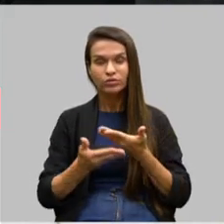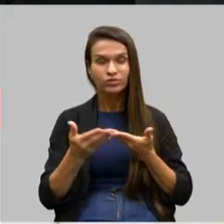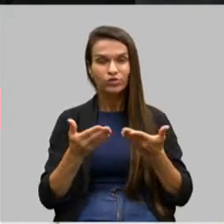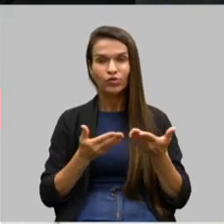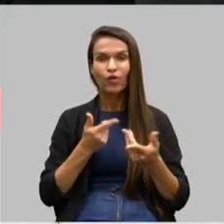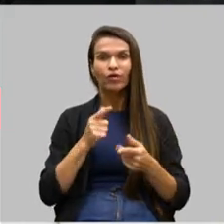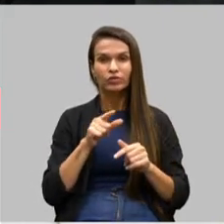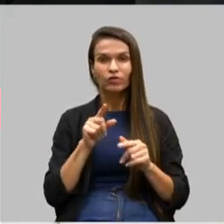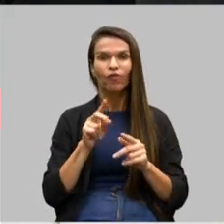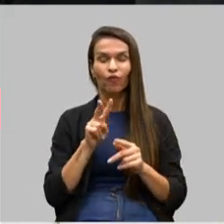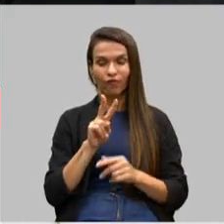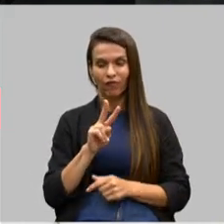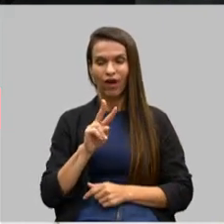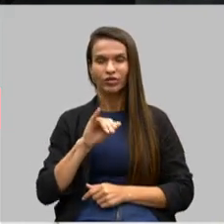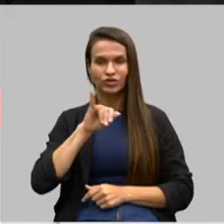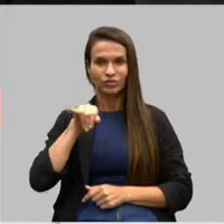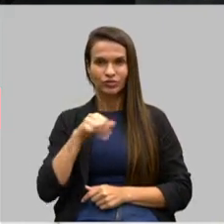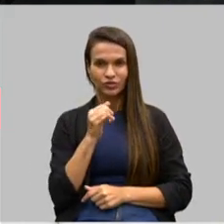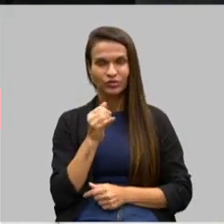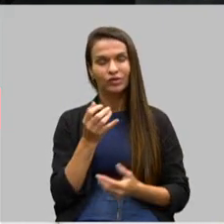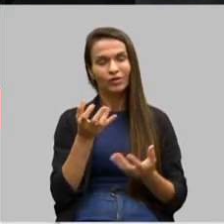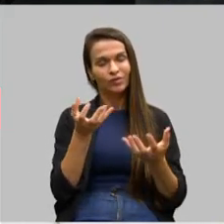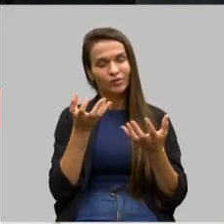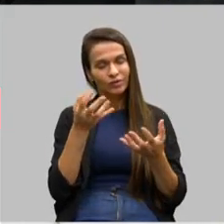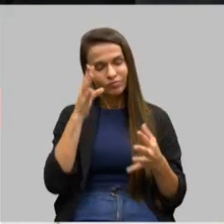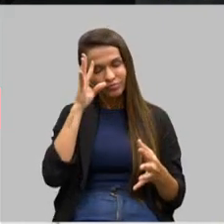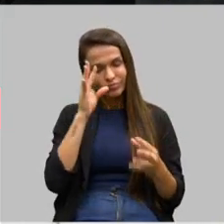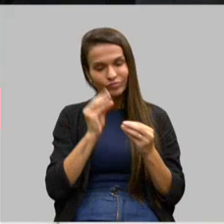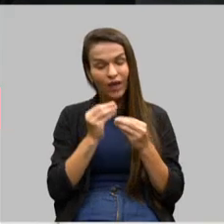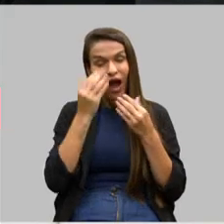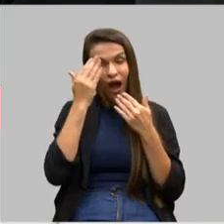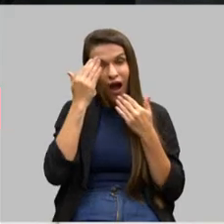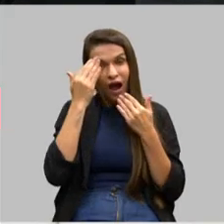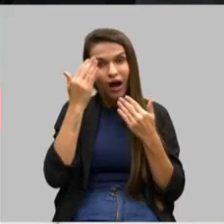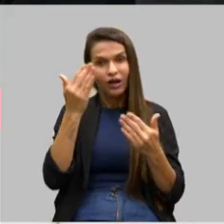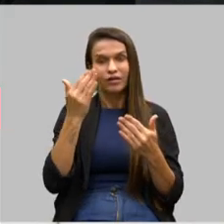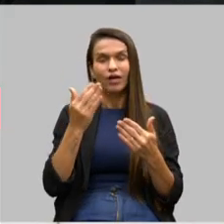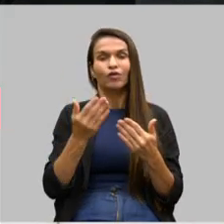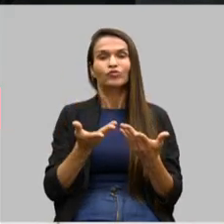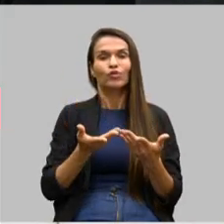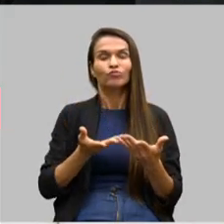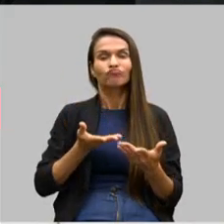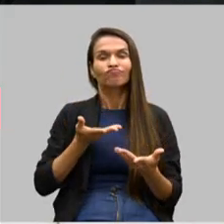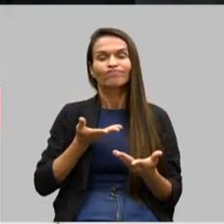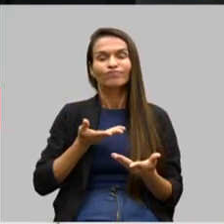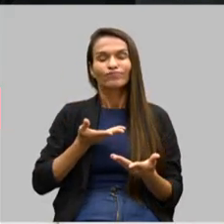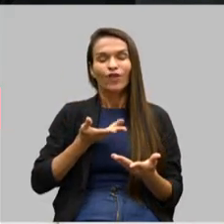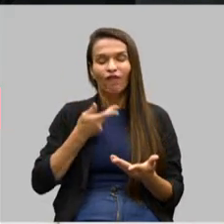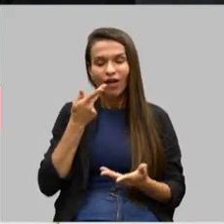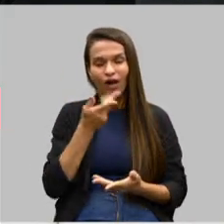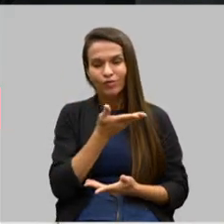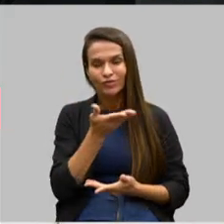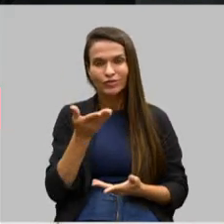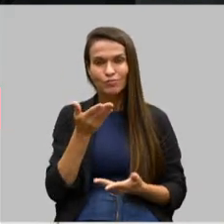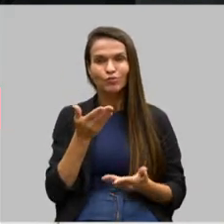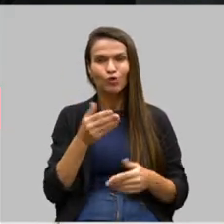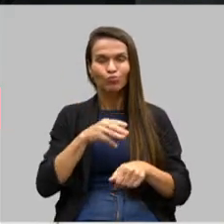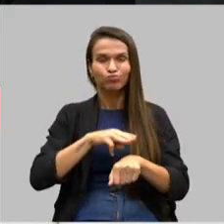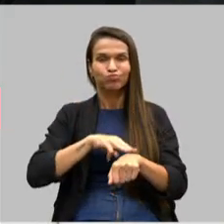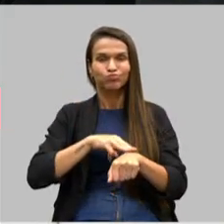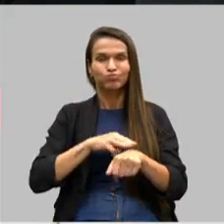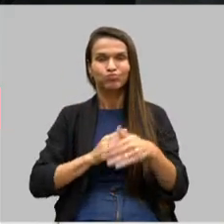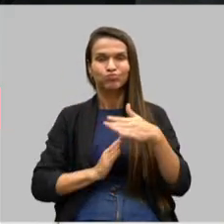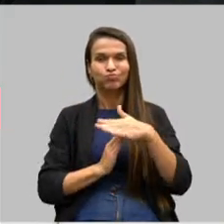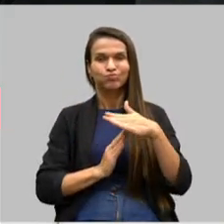nosso vale. Bom, eu queria agradecer o que eu tinha para falar para vocês. Até aqui, meu tempo já esgotou,